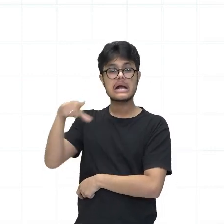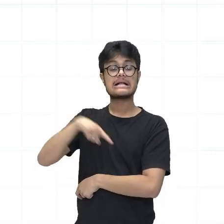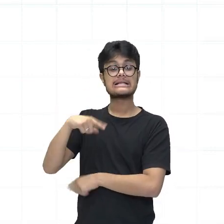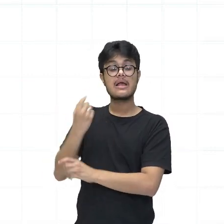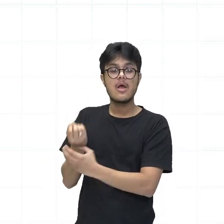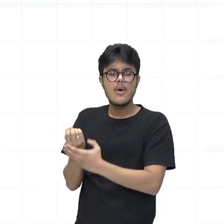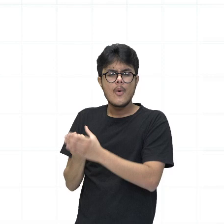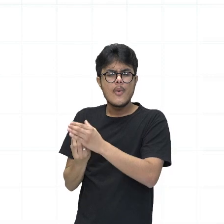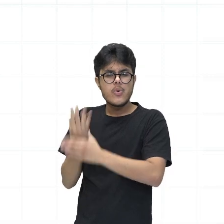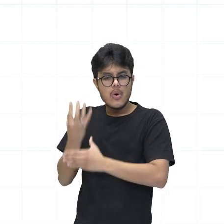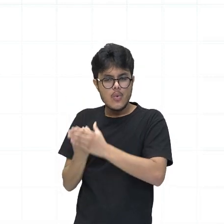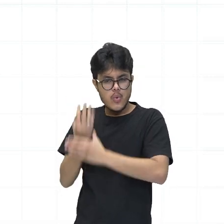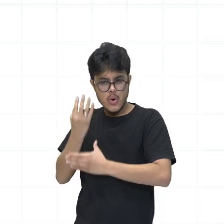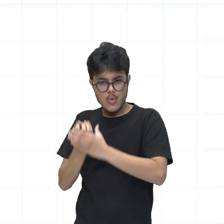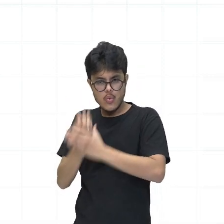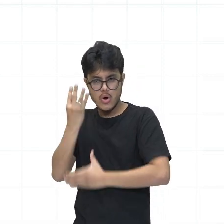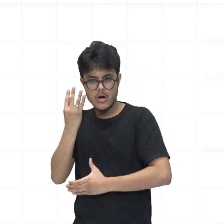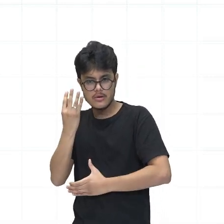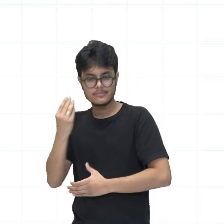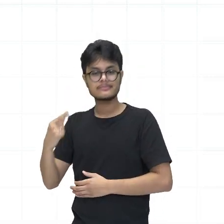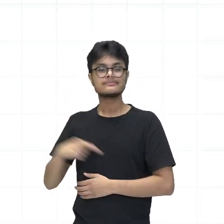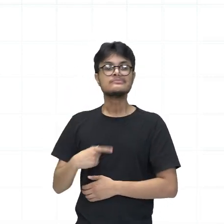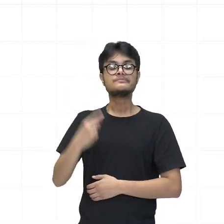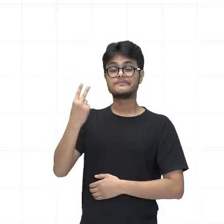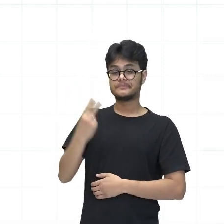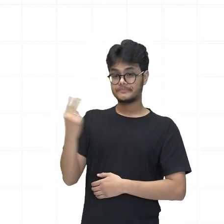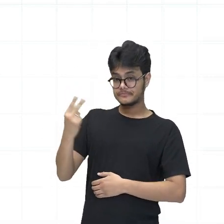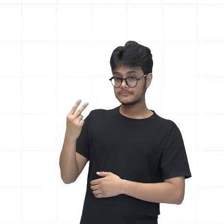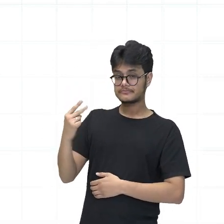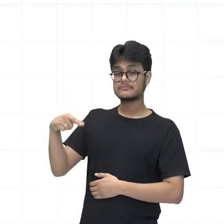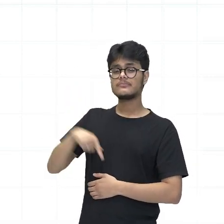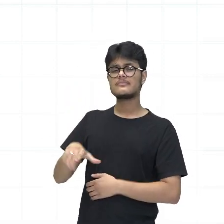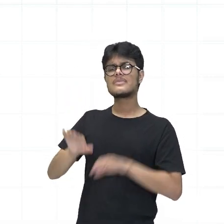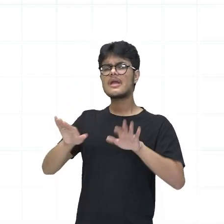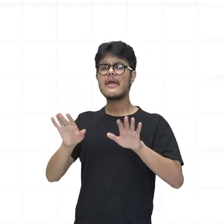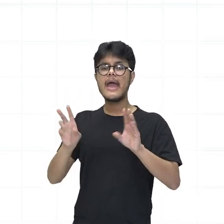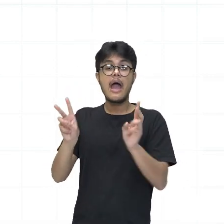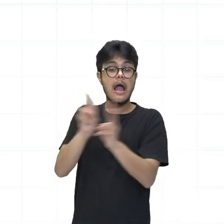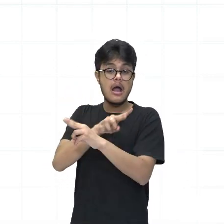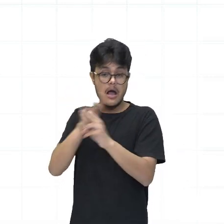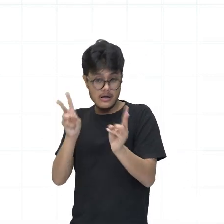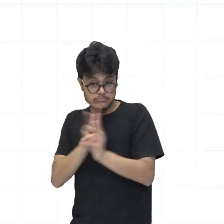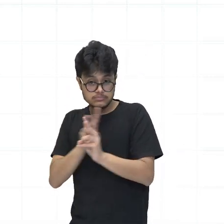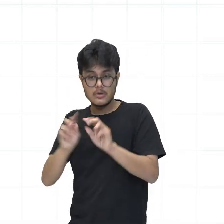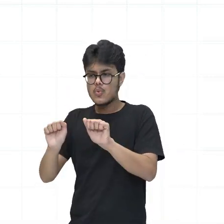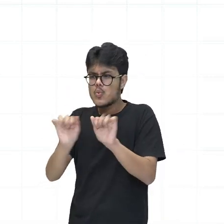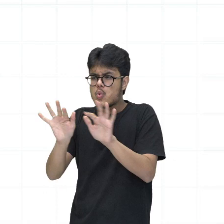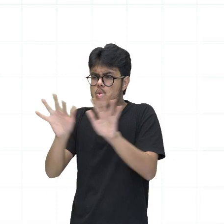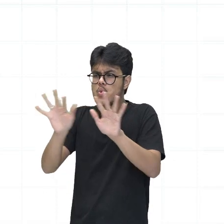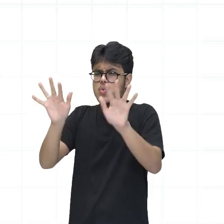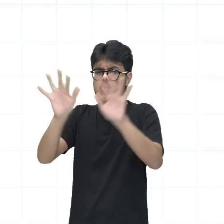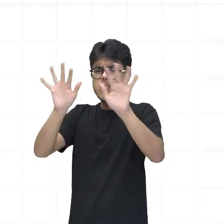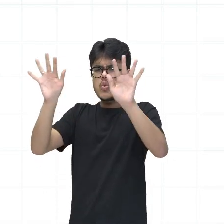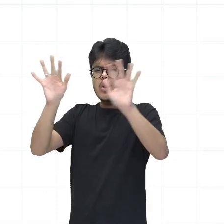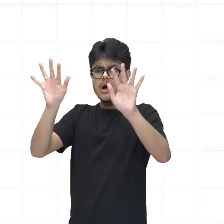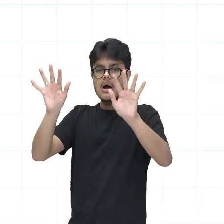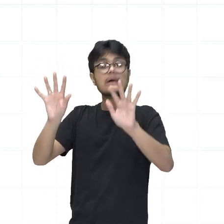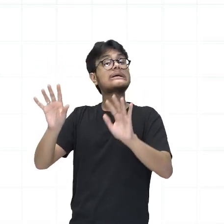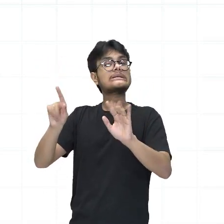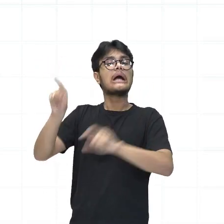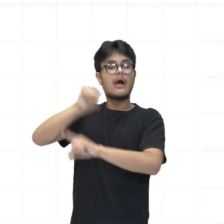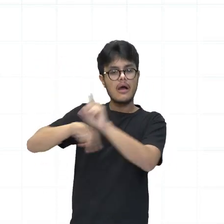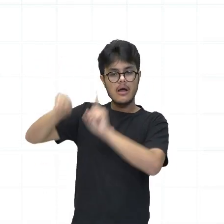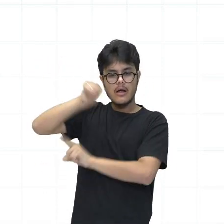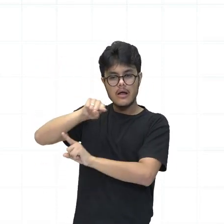dessas duas tubulações, desses dois canos, né, a saída do vapor fazia com